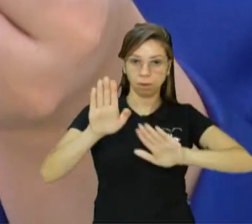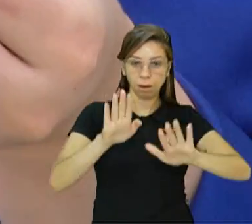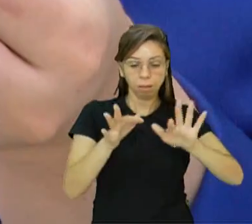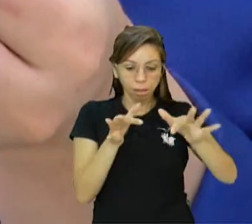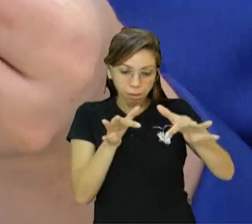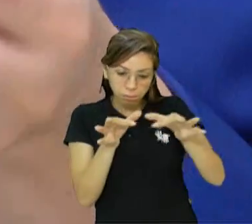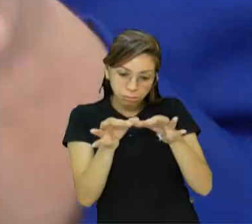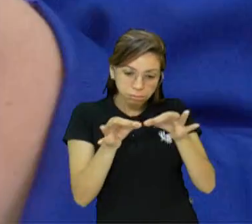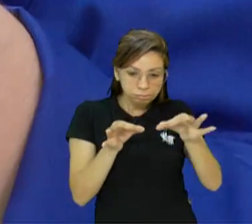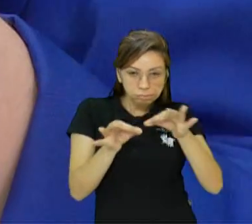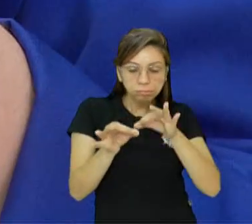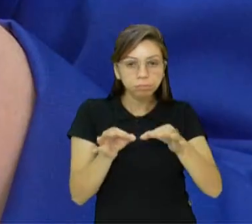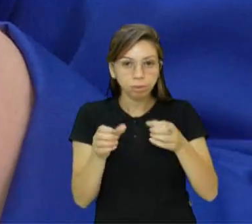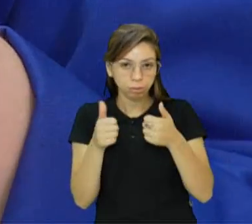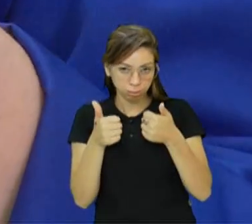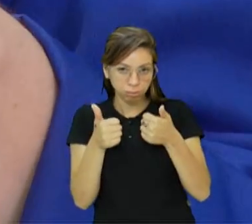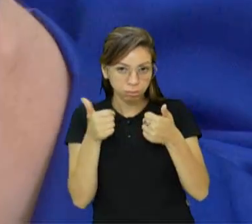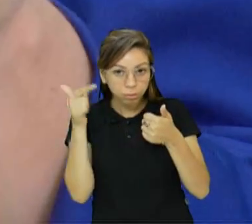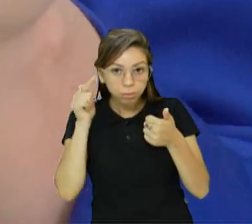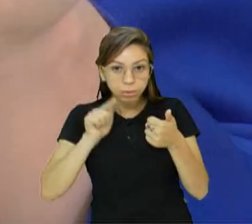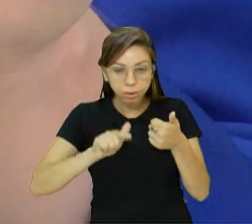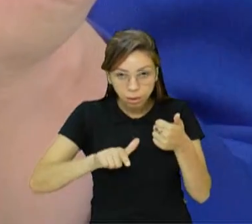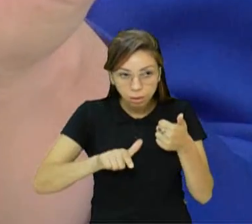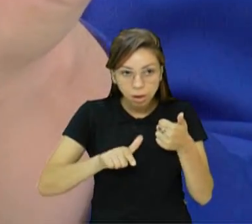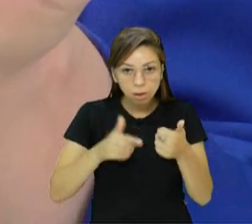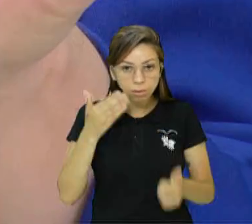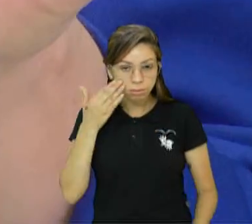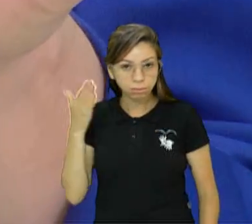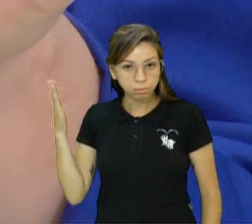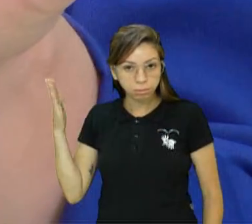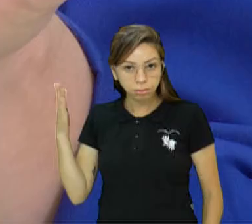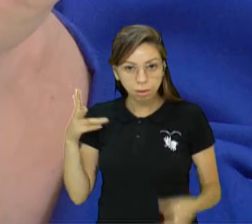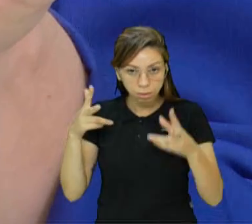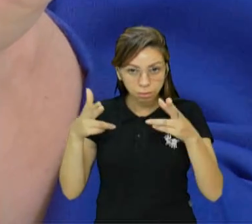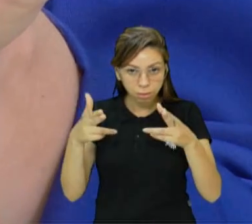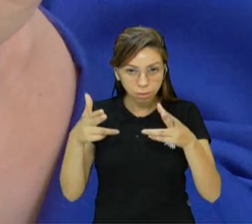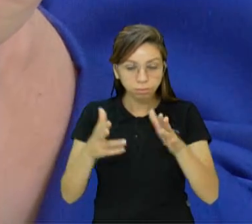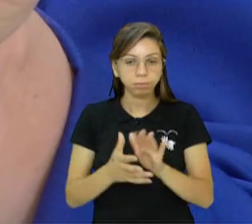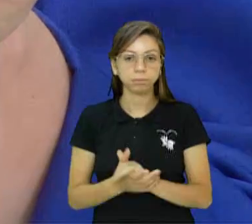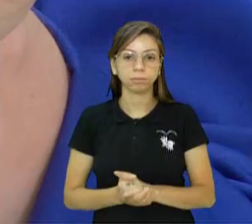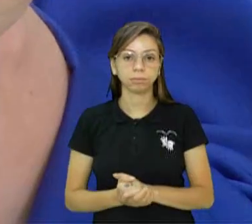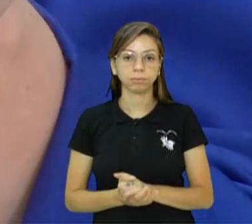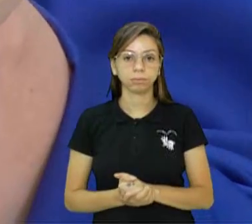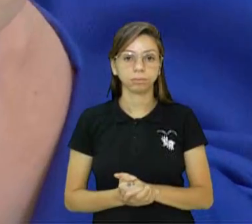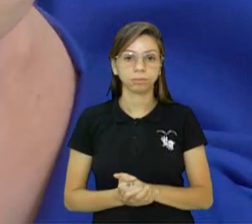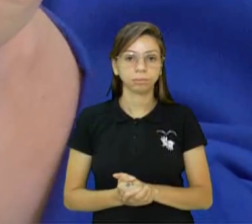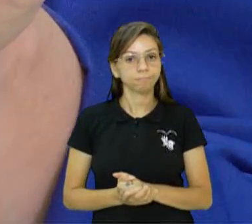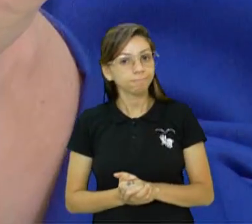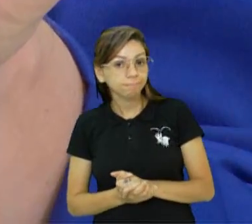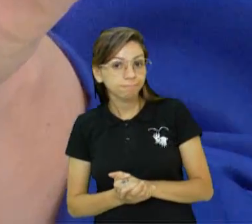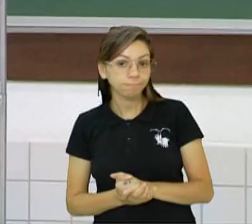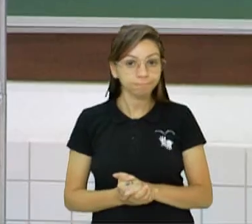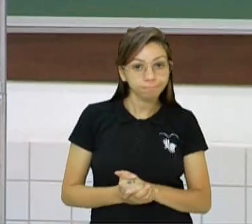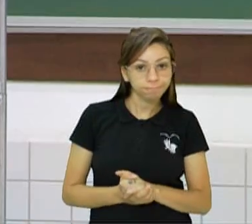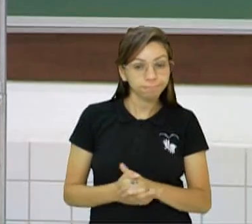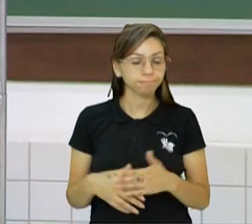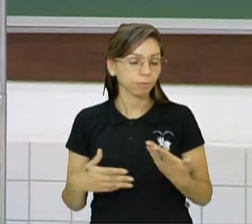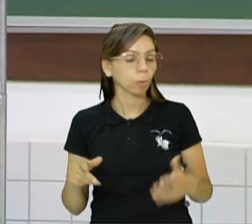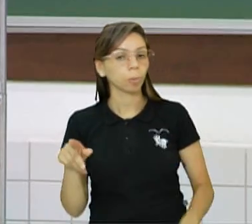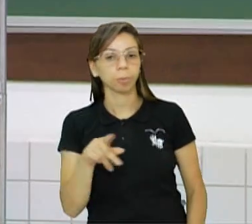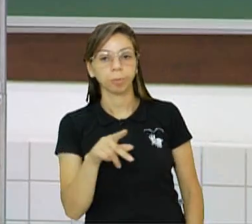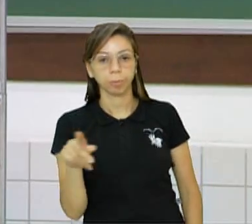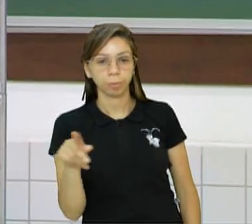montagem, tá bom? Conseguiram? Ficou assim igual da prof? Ficou? Não ficou?